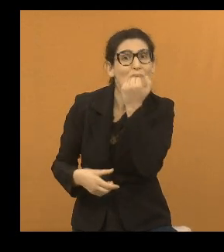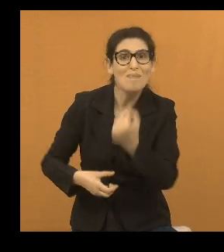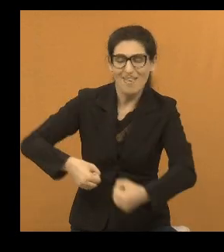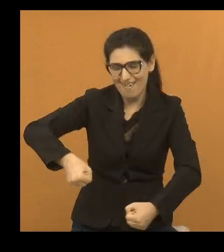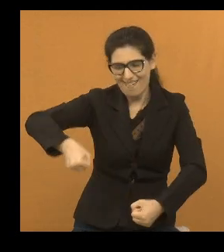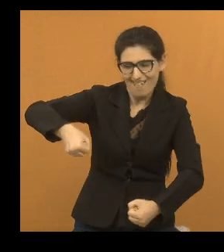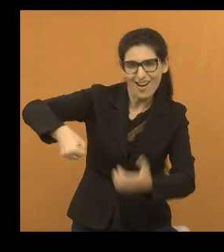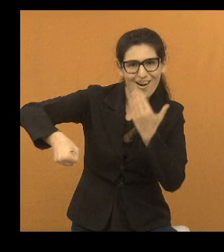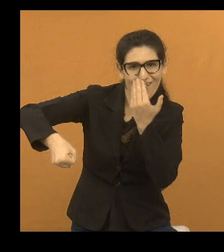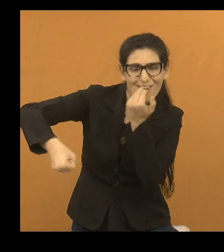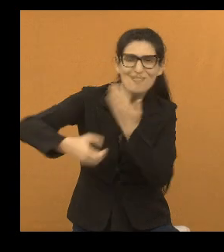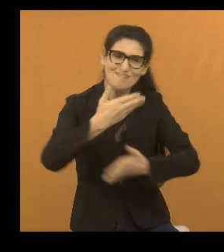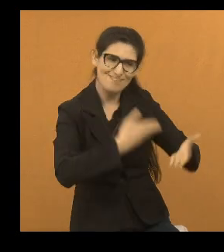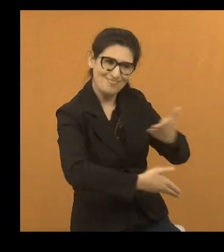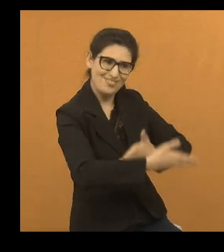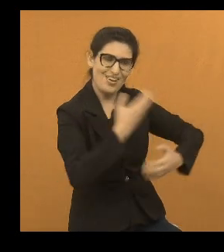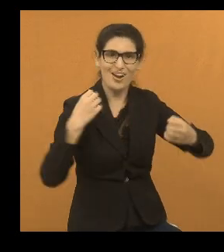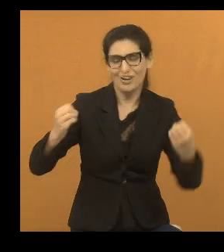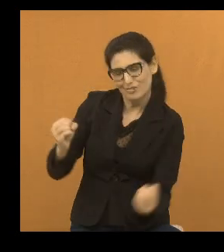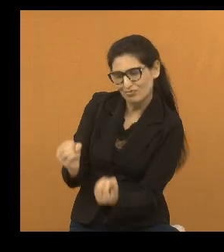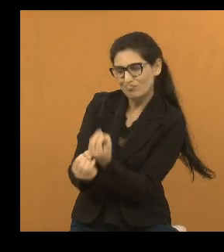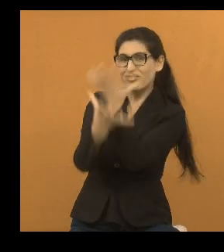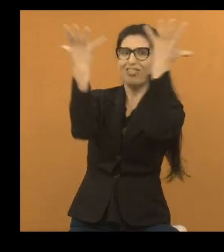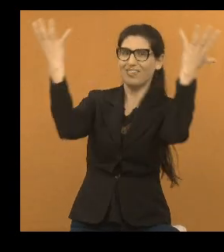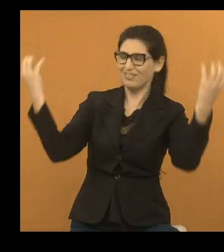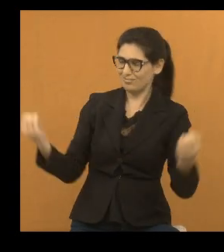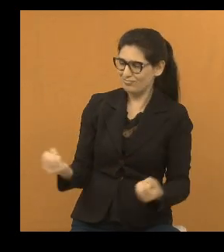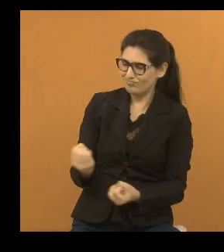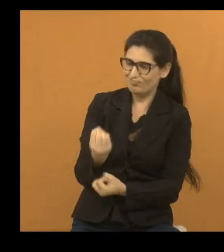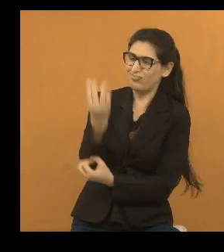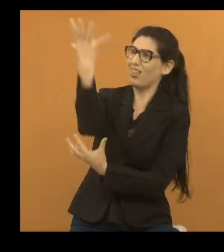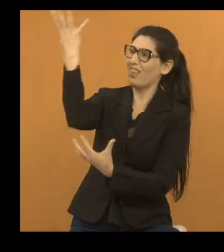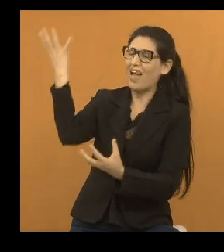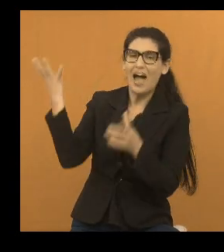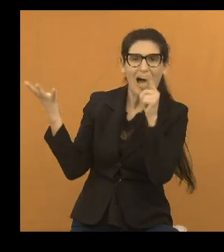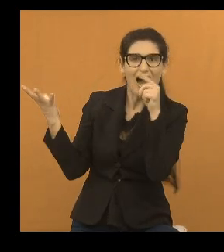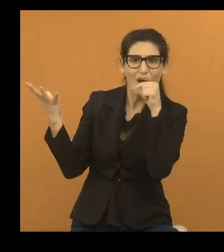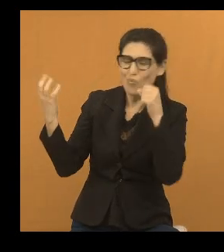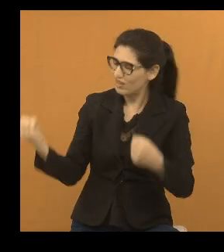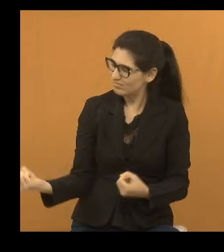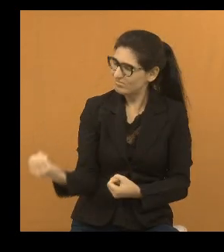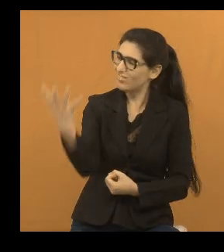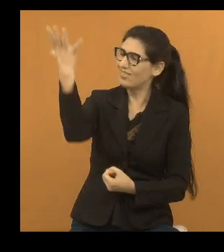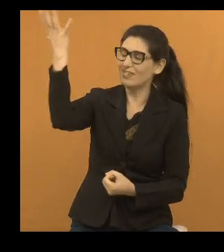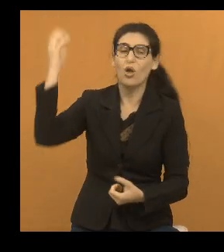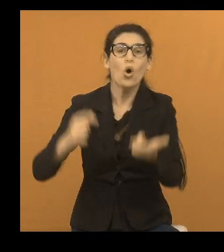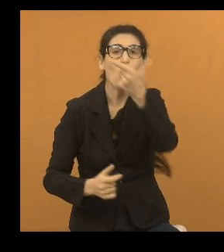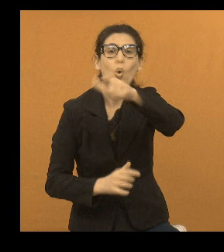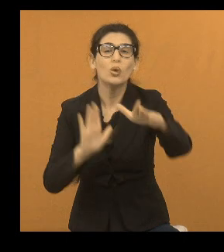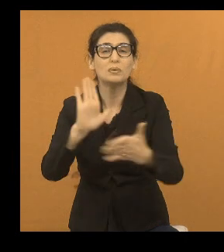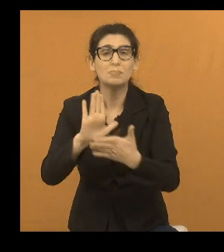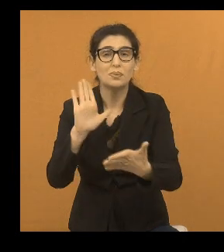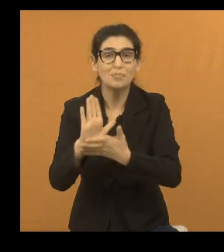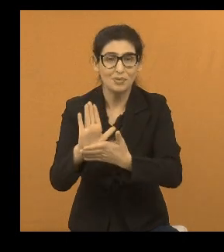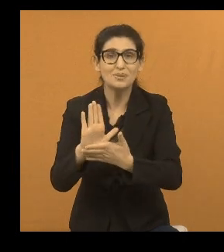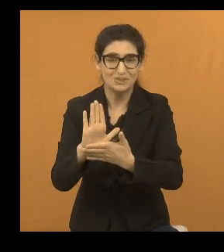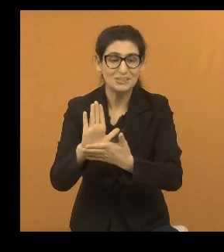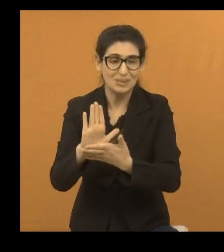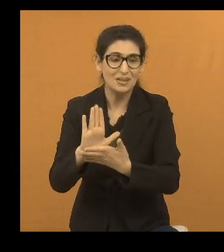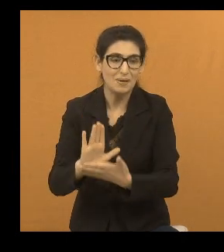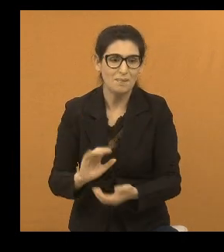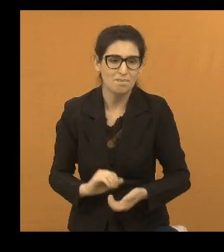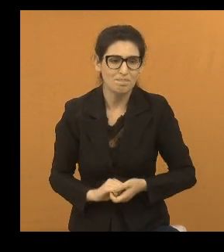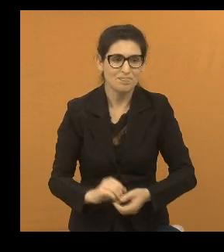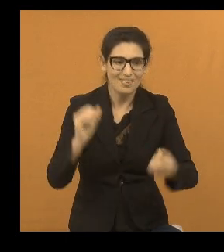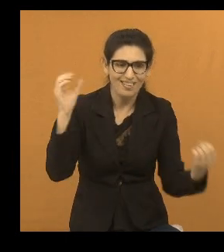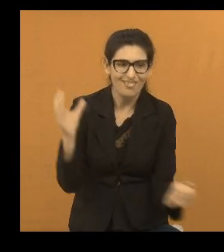quiosques, jardim, chafariz com jatos de água. A próxima proposta é a criação